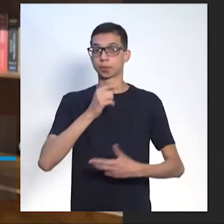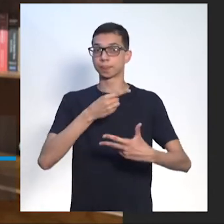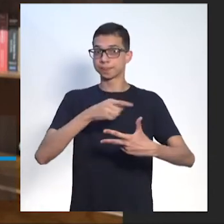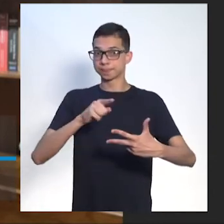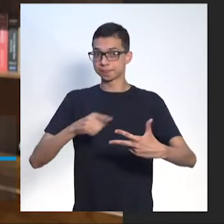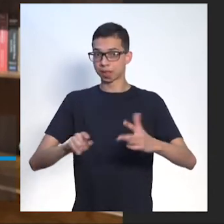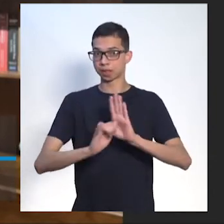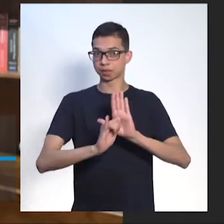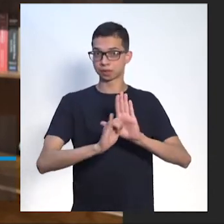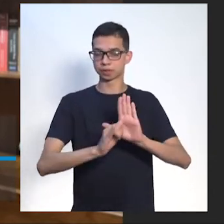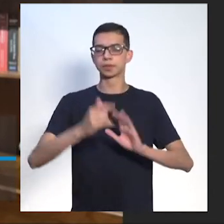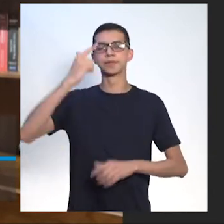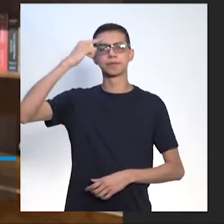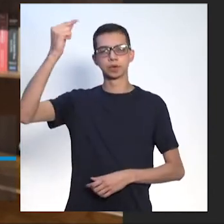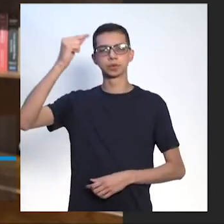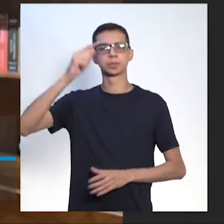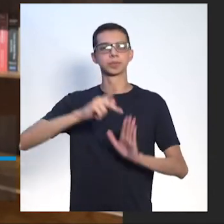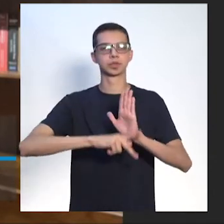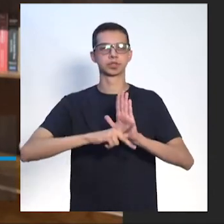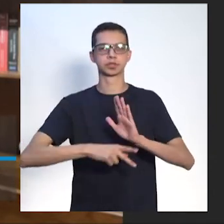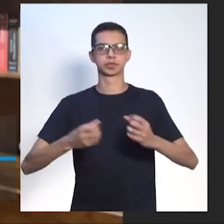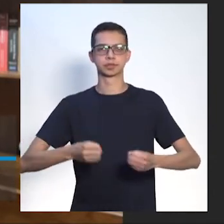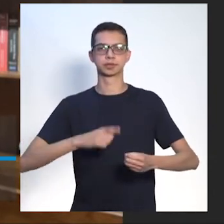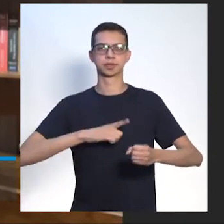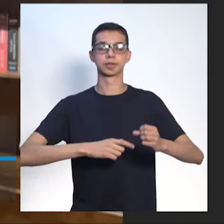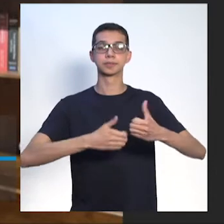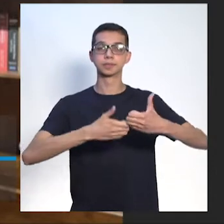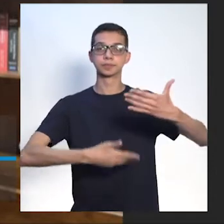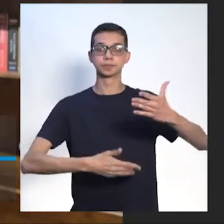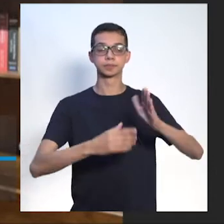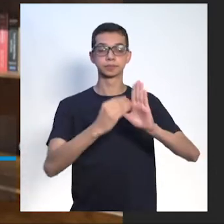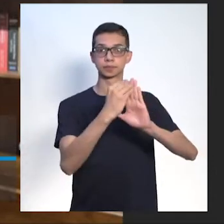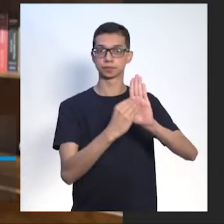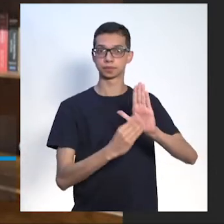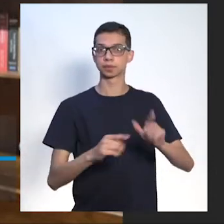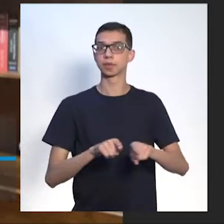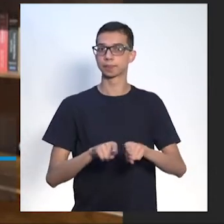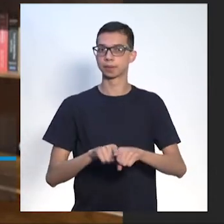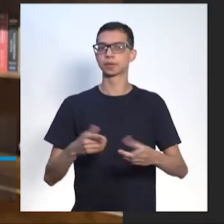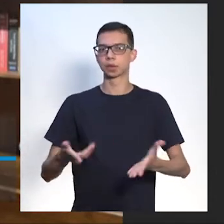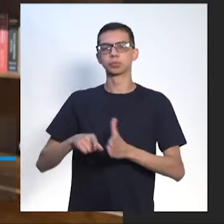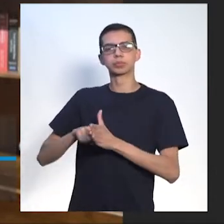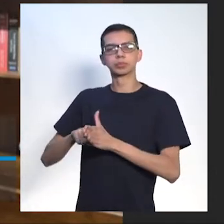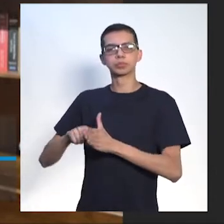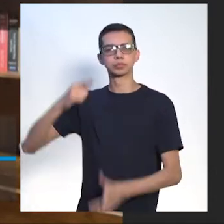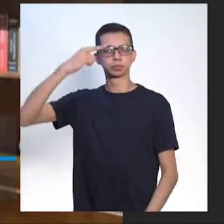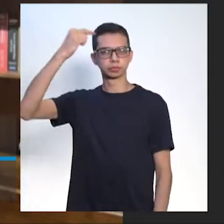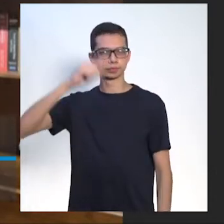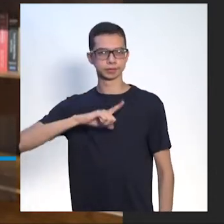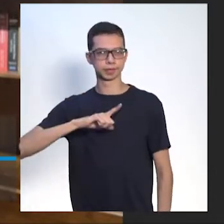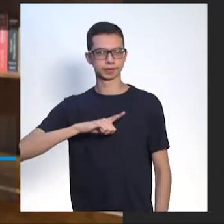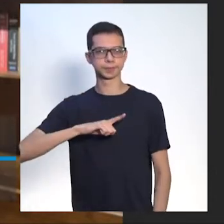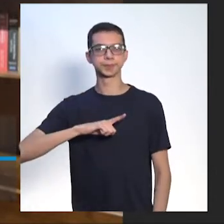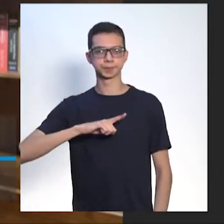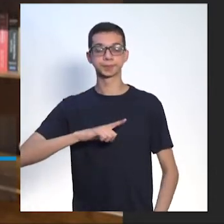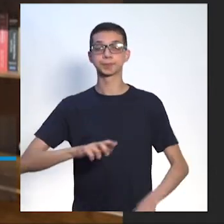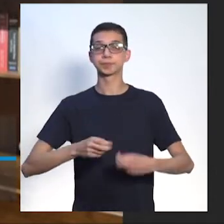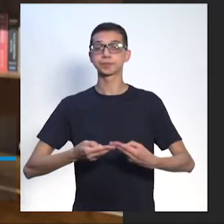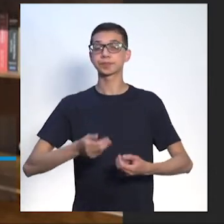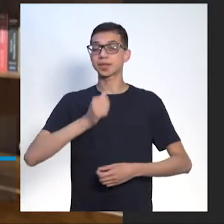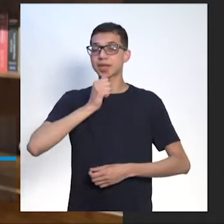que aderiram ao projeto. Então, existe uma consulta às universidades. Então, é um processo que vai ser construído